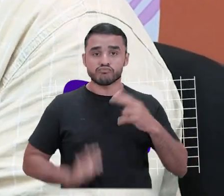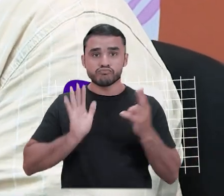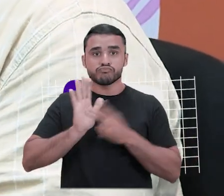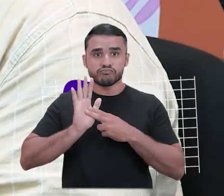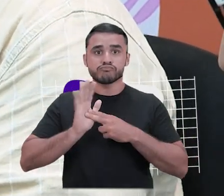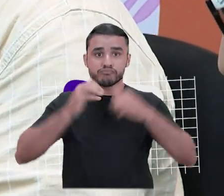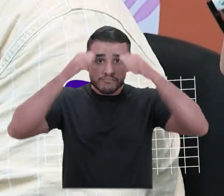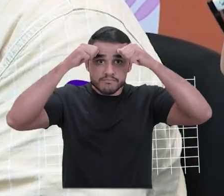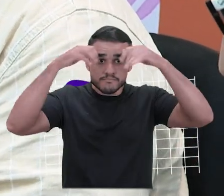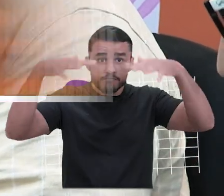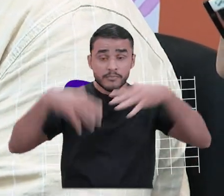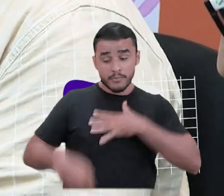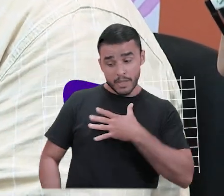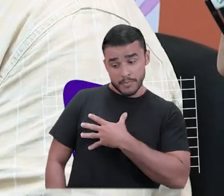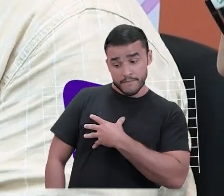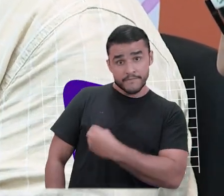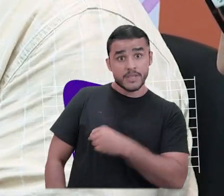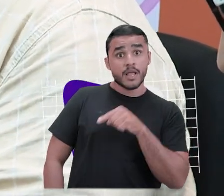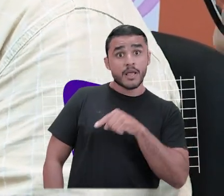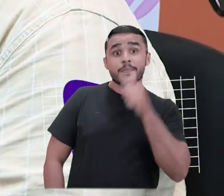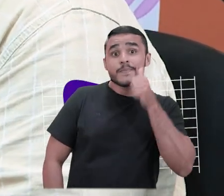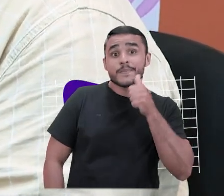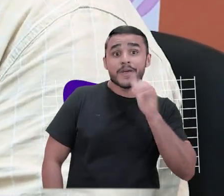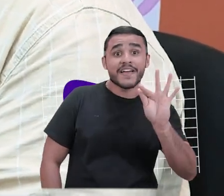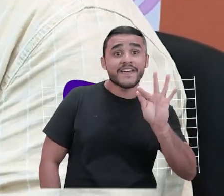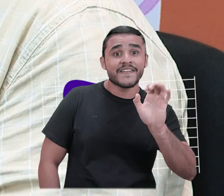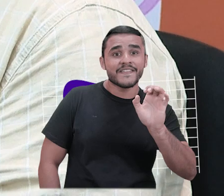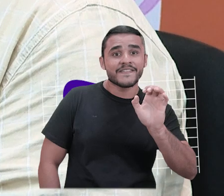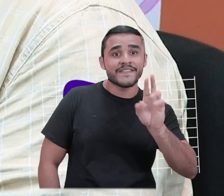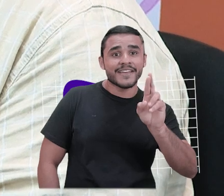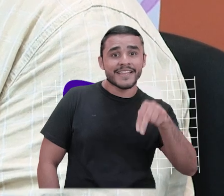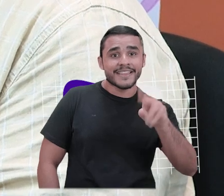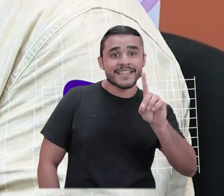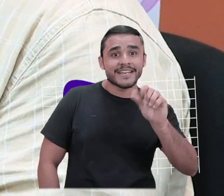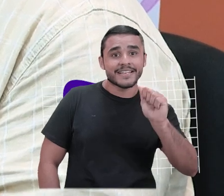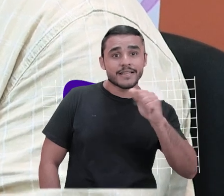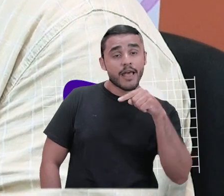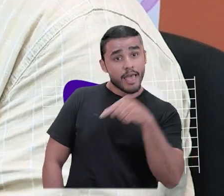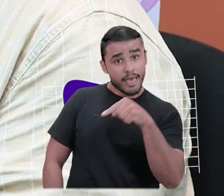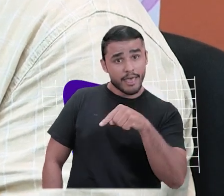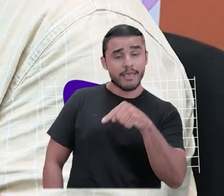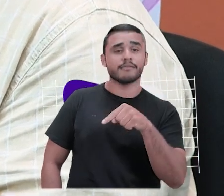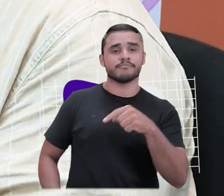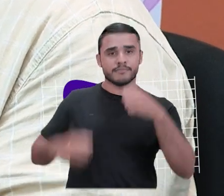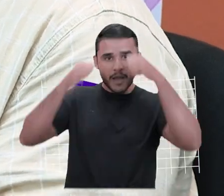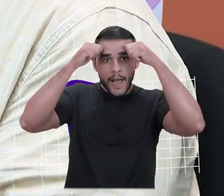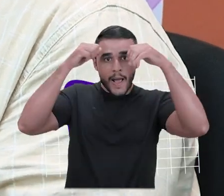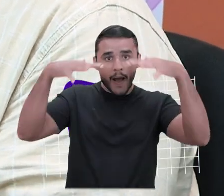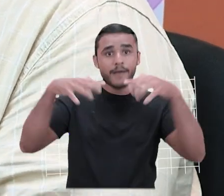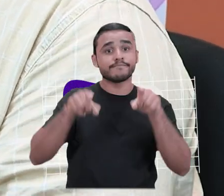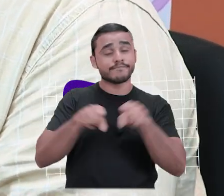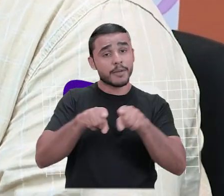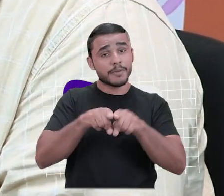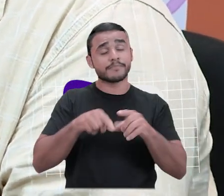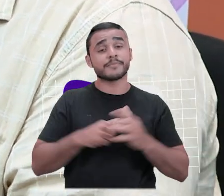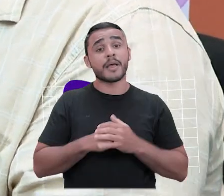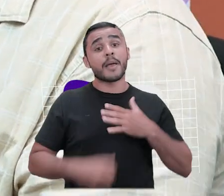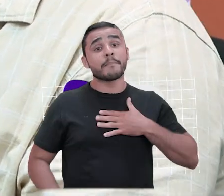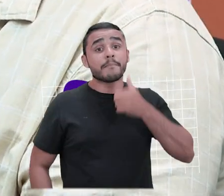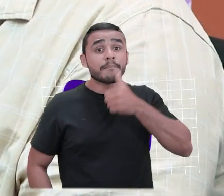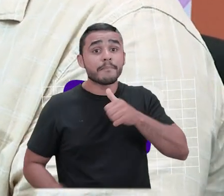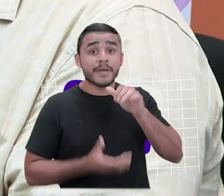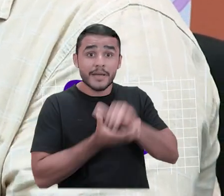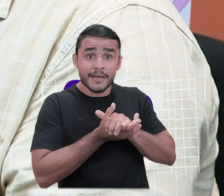né? Tenho 8 anos hoje. Eu tô numa família que é neurodivergente, né? Porque também minha esposa, inclusive,